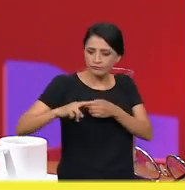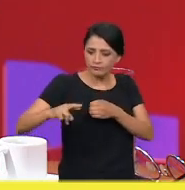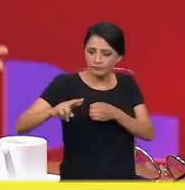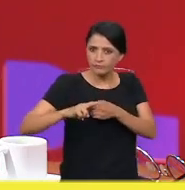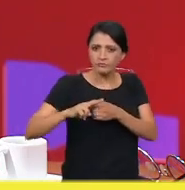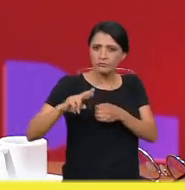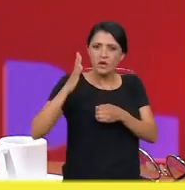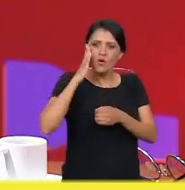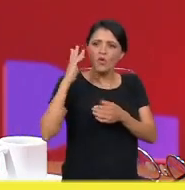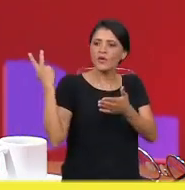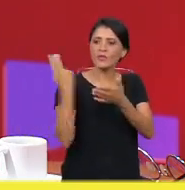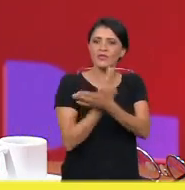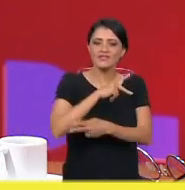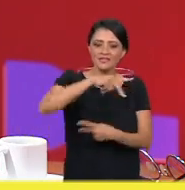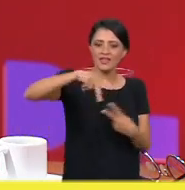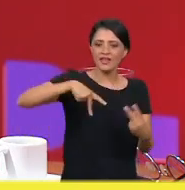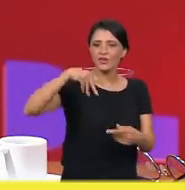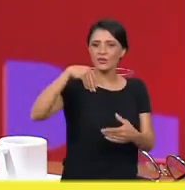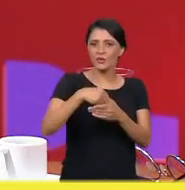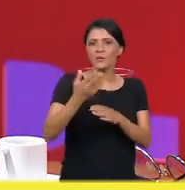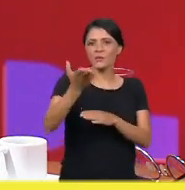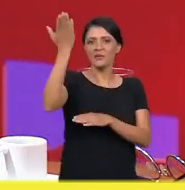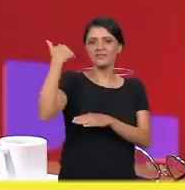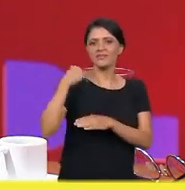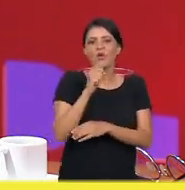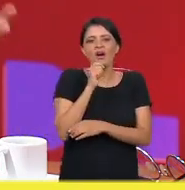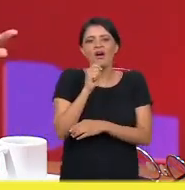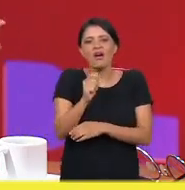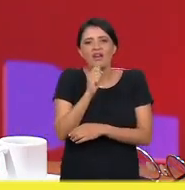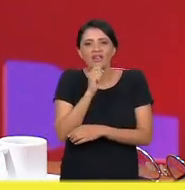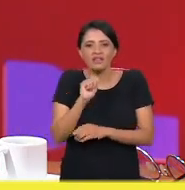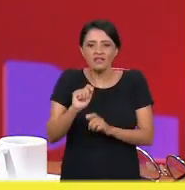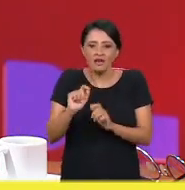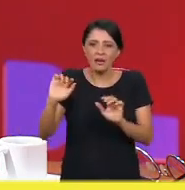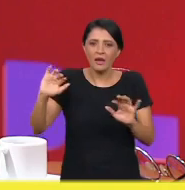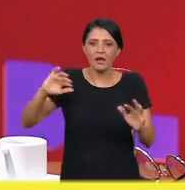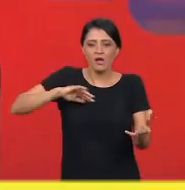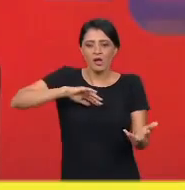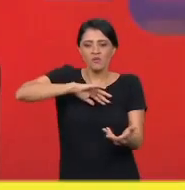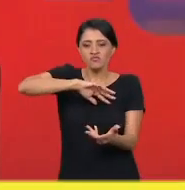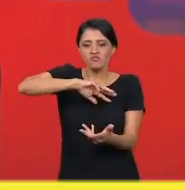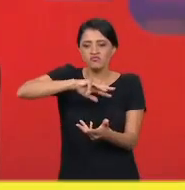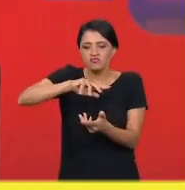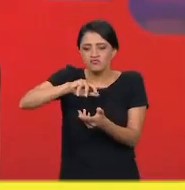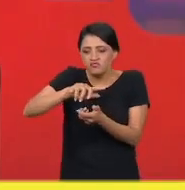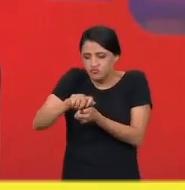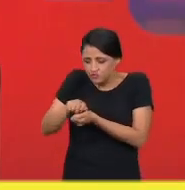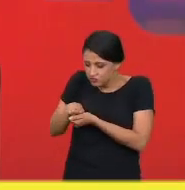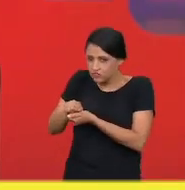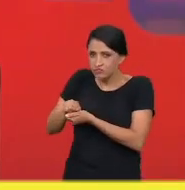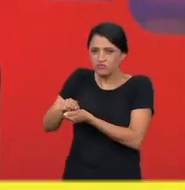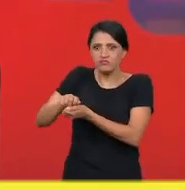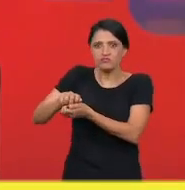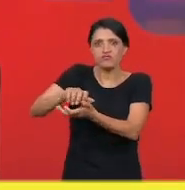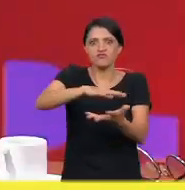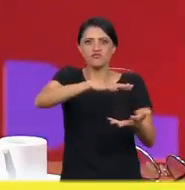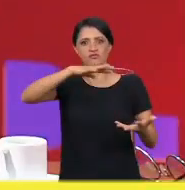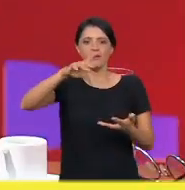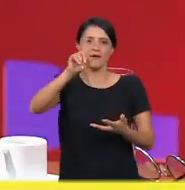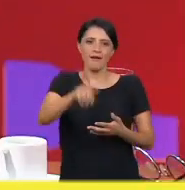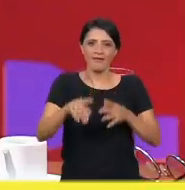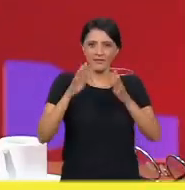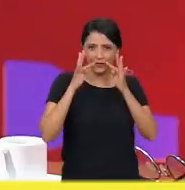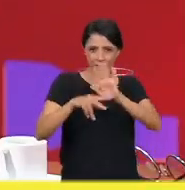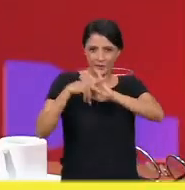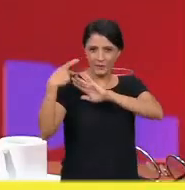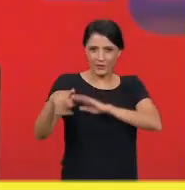estava acontecendo no universo quando ele era ainda um bebê. Ela é uma espécie de testemunha da história do universo, é isso? Exatamente. Mas